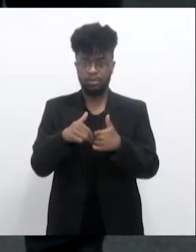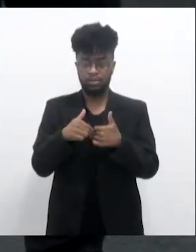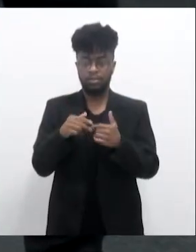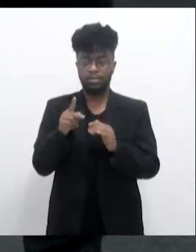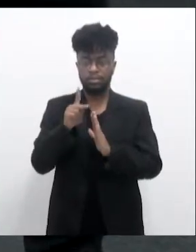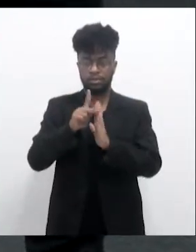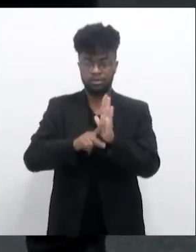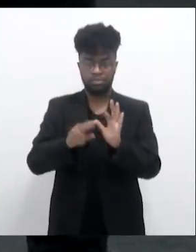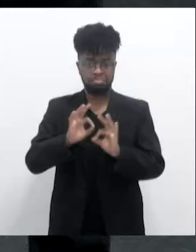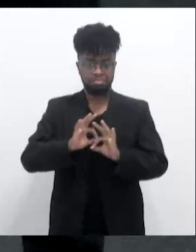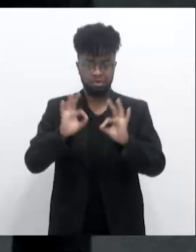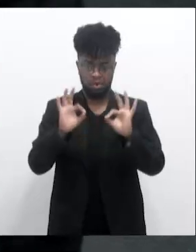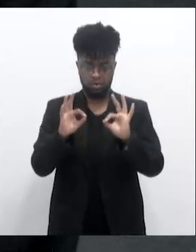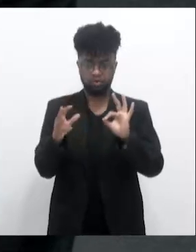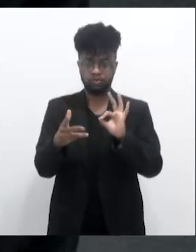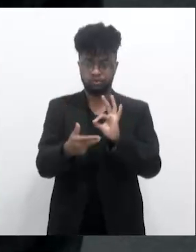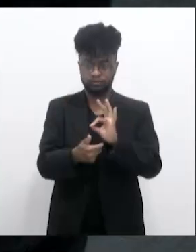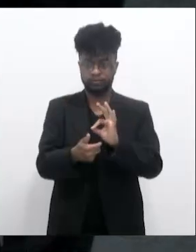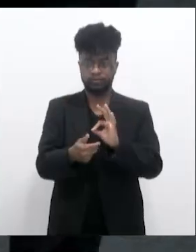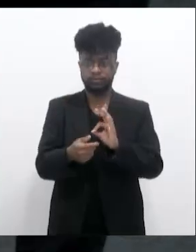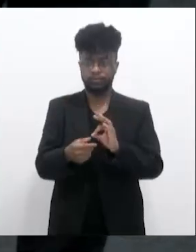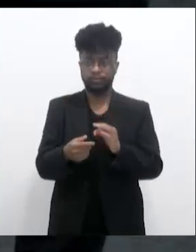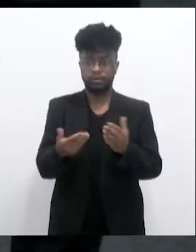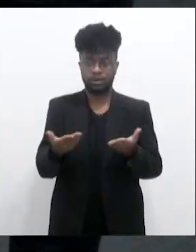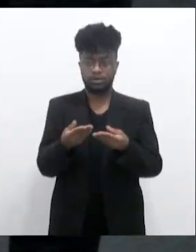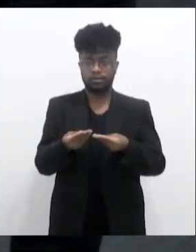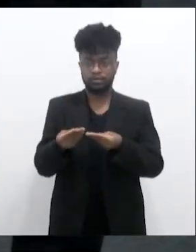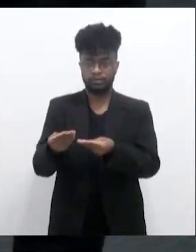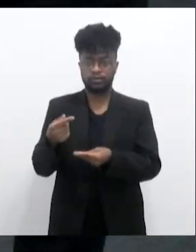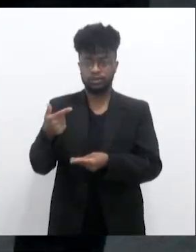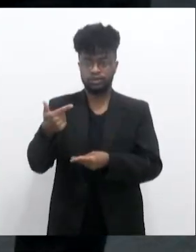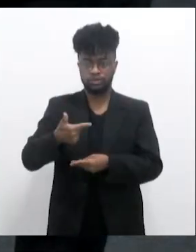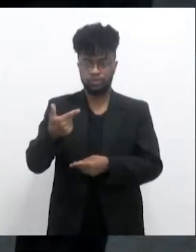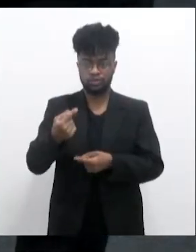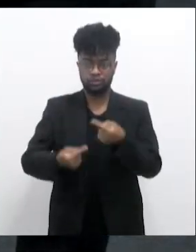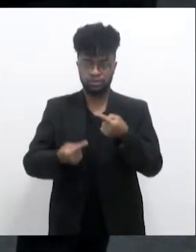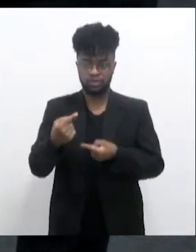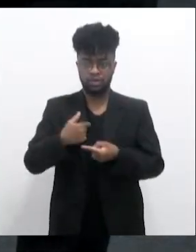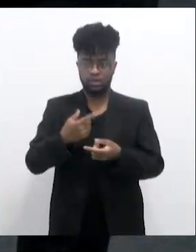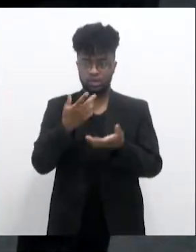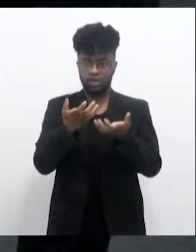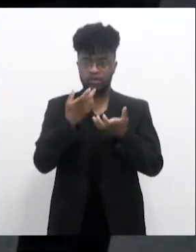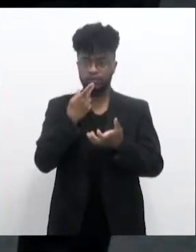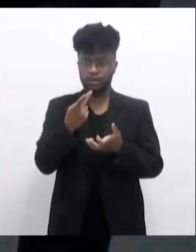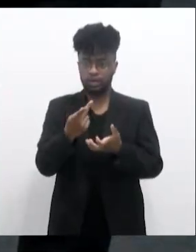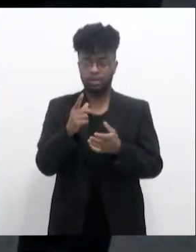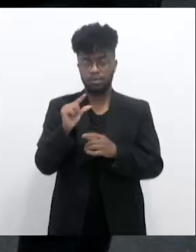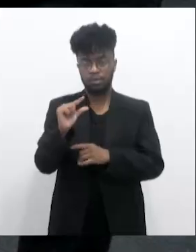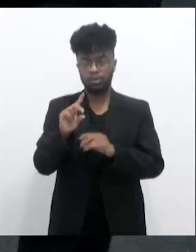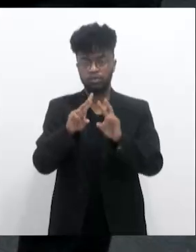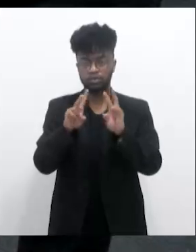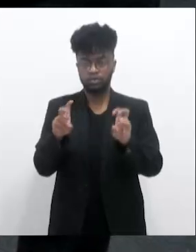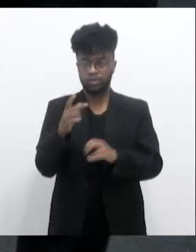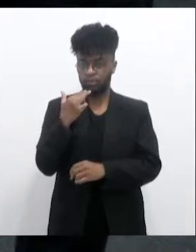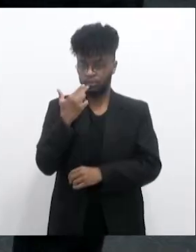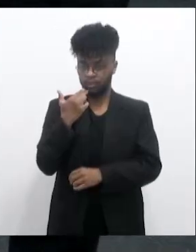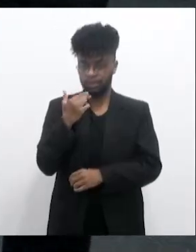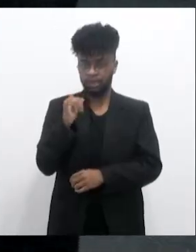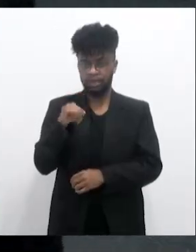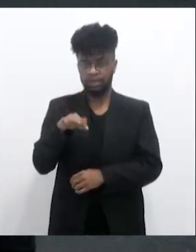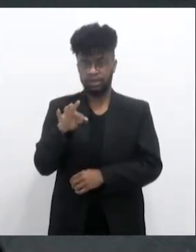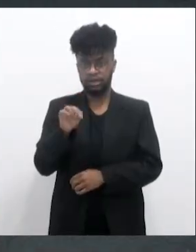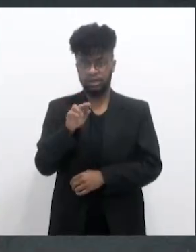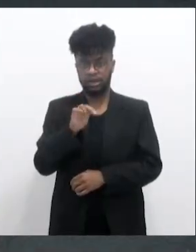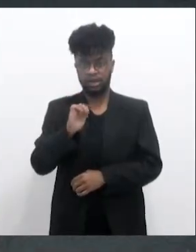excelente projeto de lei, né, que está indo para a segunda discussão. E queria falar um pouquinho a respeito da questão da nutrição enteral, que